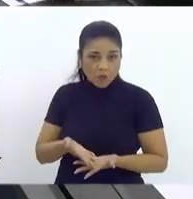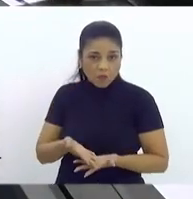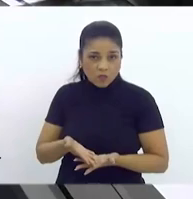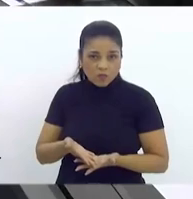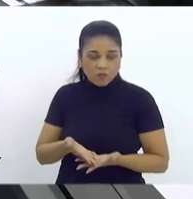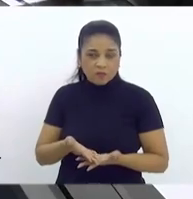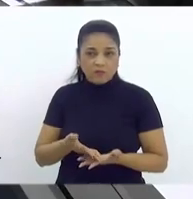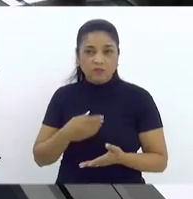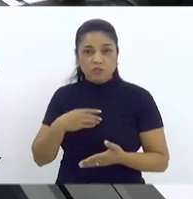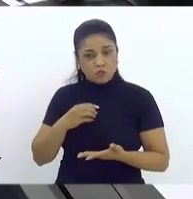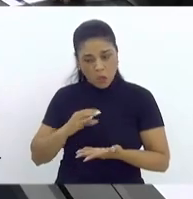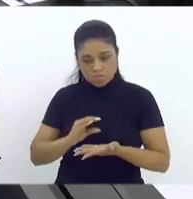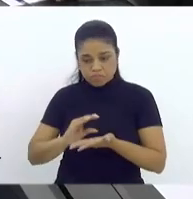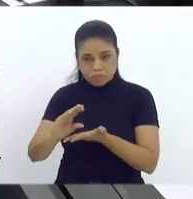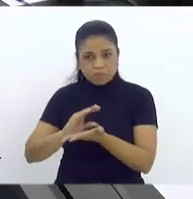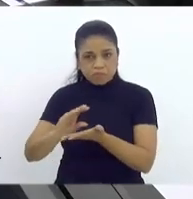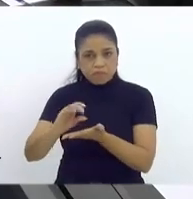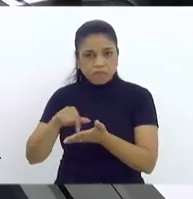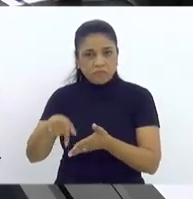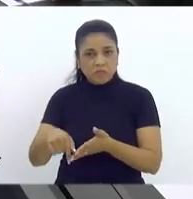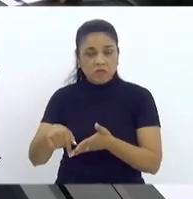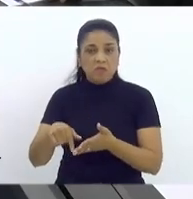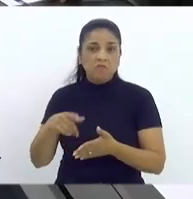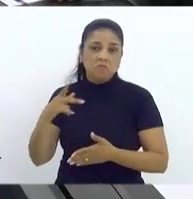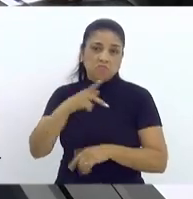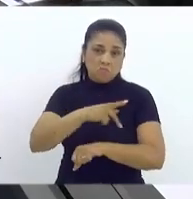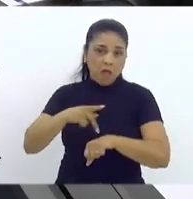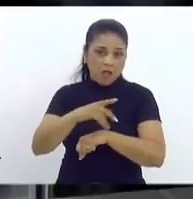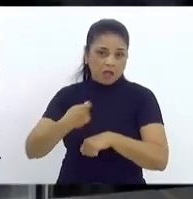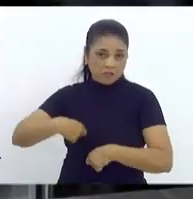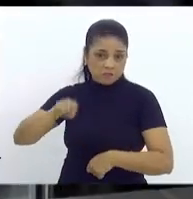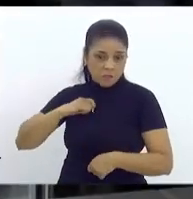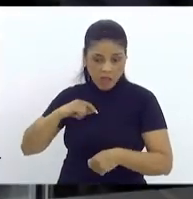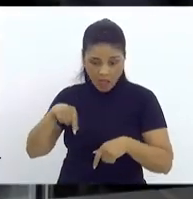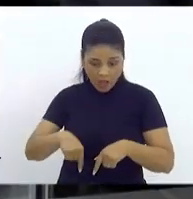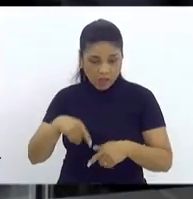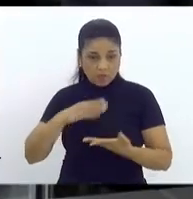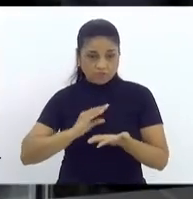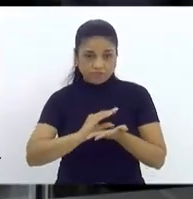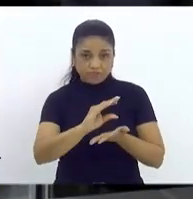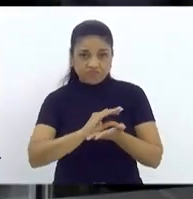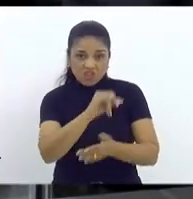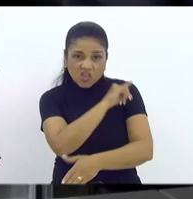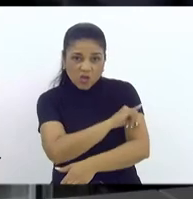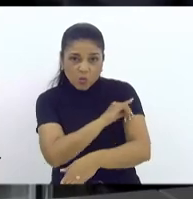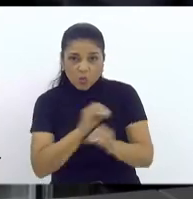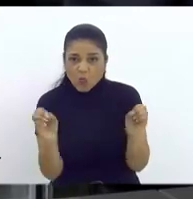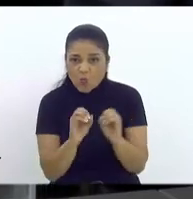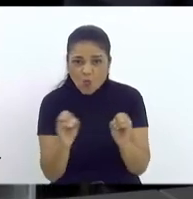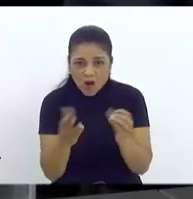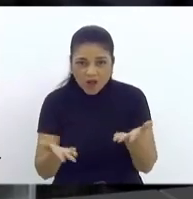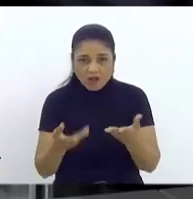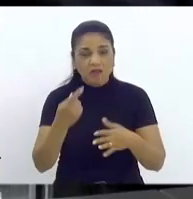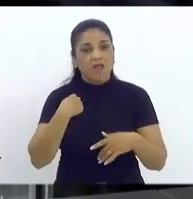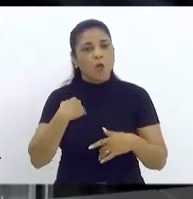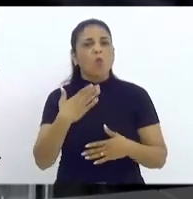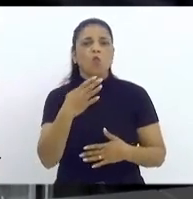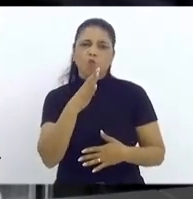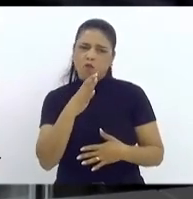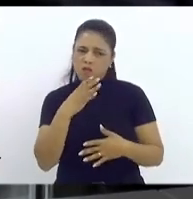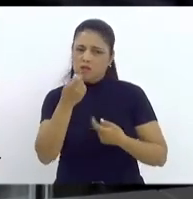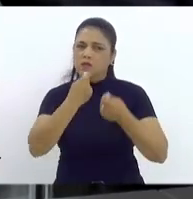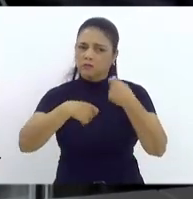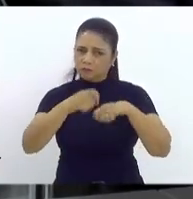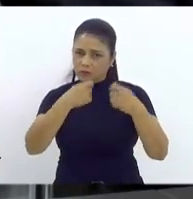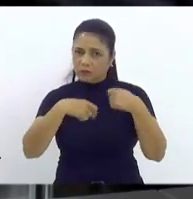Tandy, levar só o dinheiro para lá e não investir aqui, porque eu conheço um pouquinho da administração. A gente investe mais na empresa